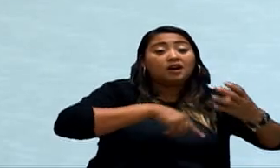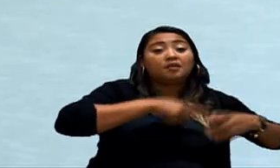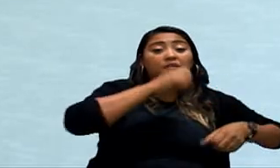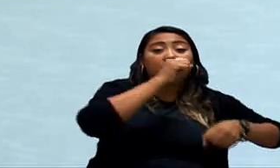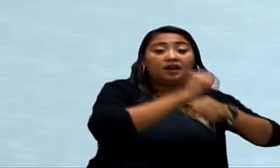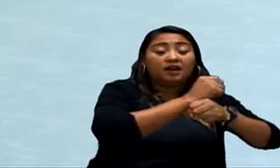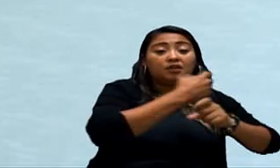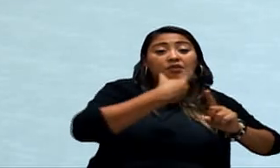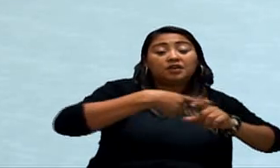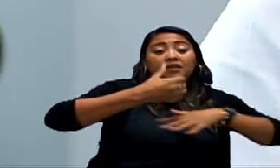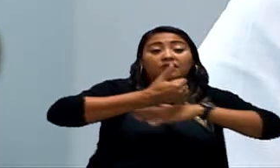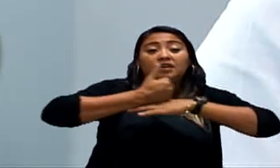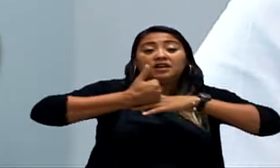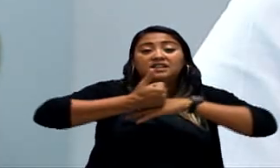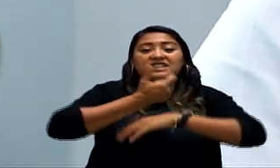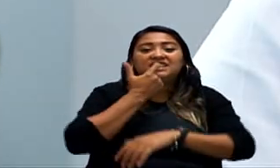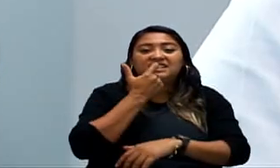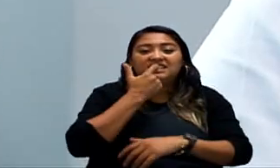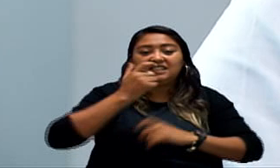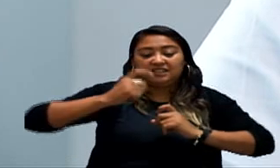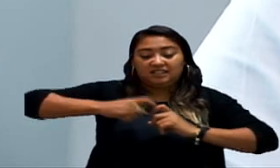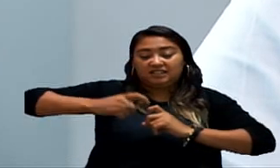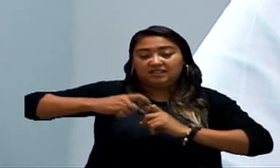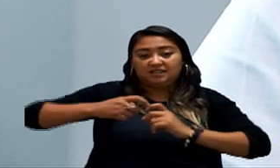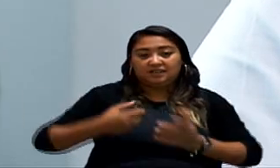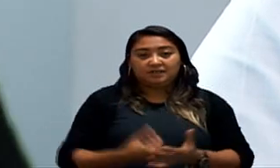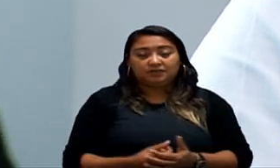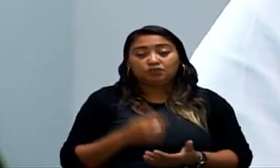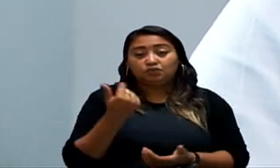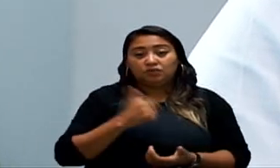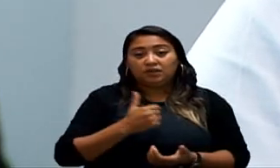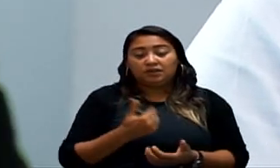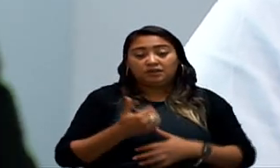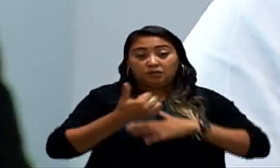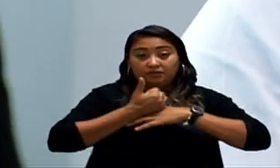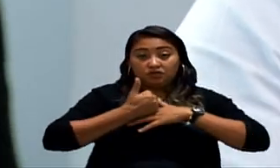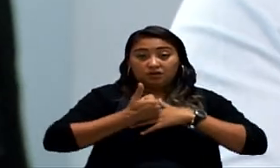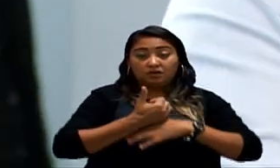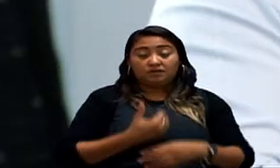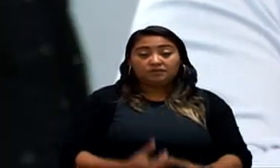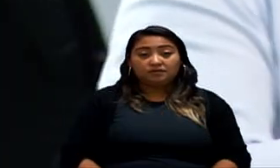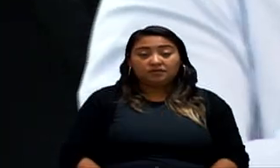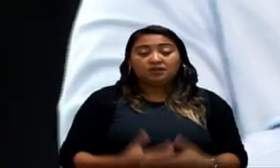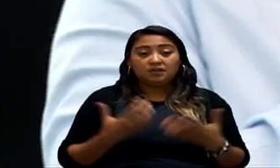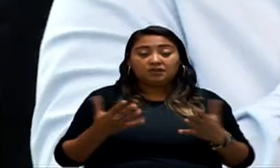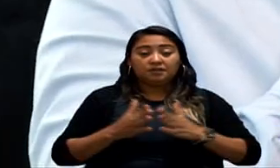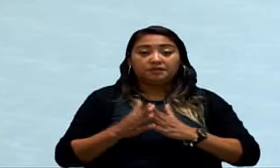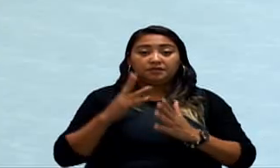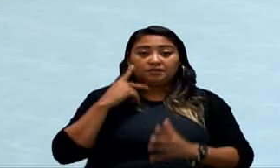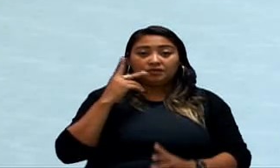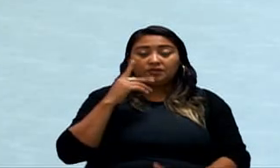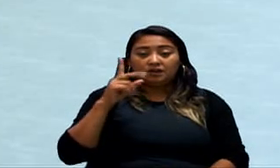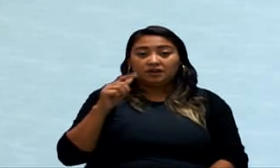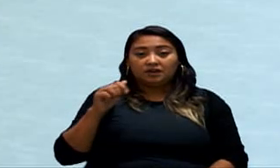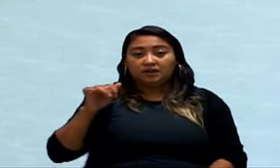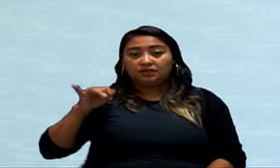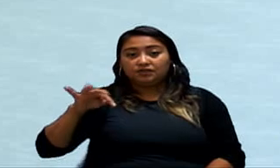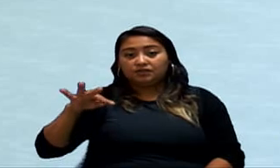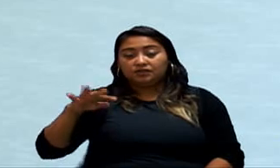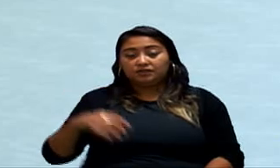de profissional dentista, não é? Então, por favor, vereador White.